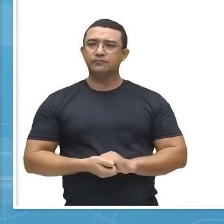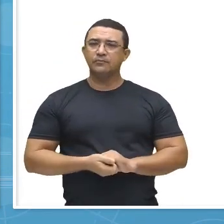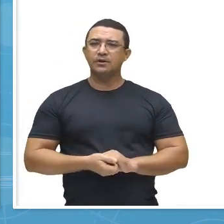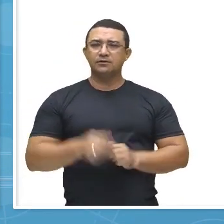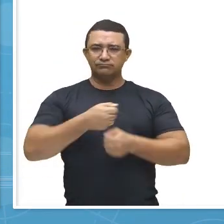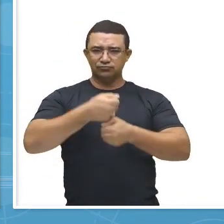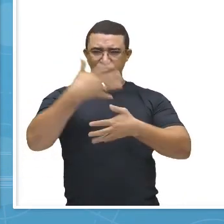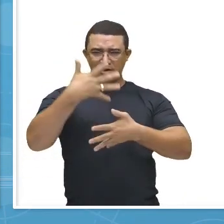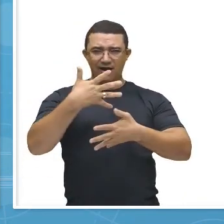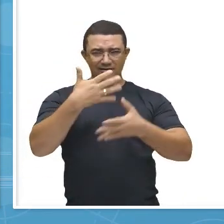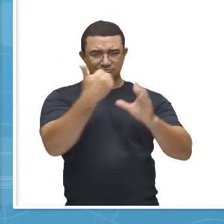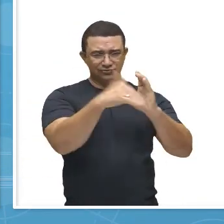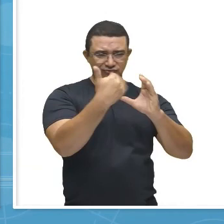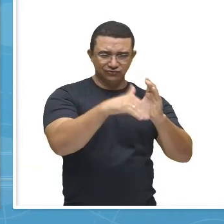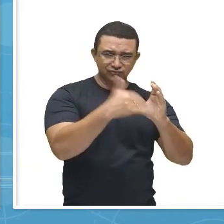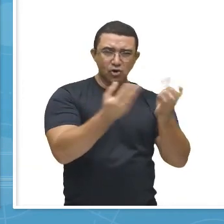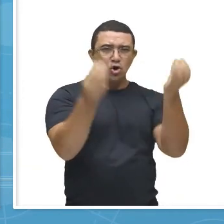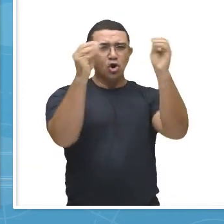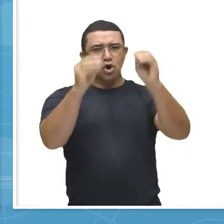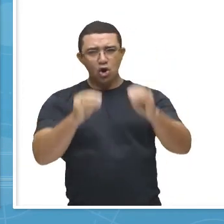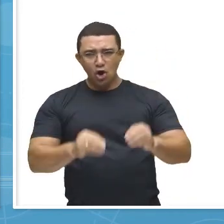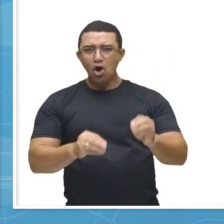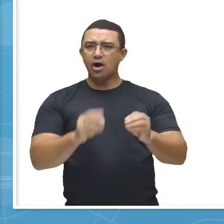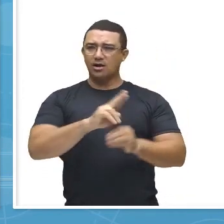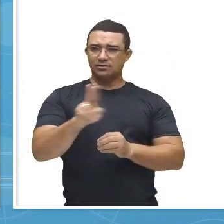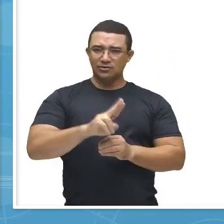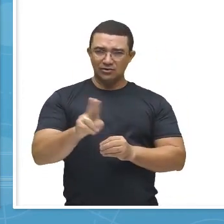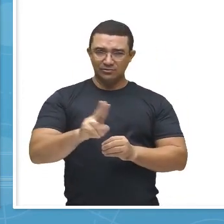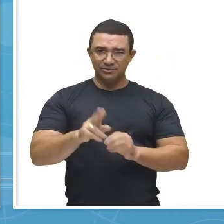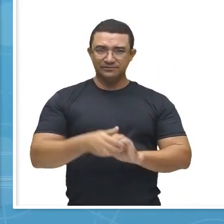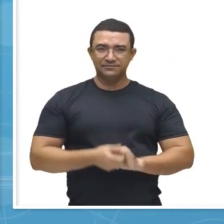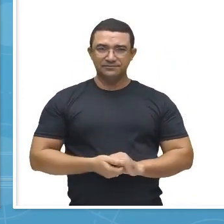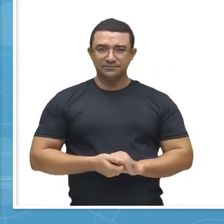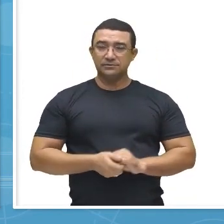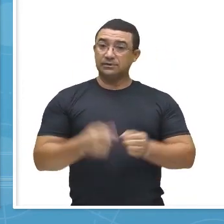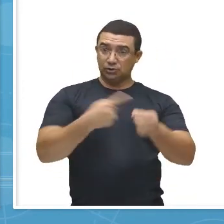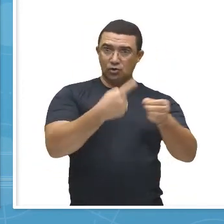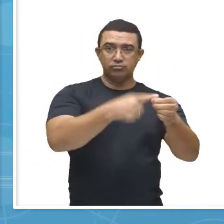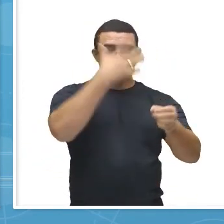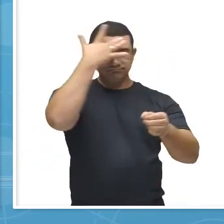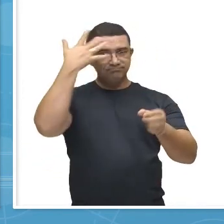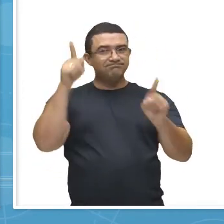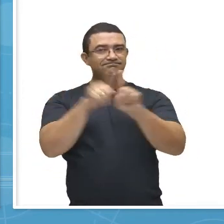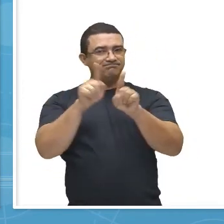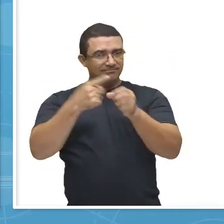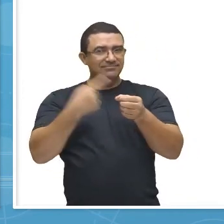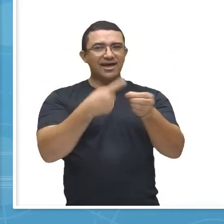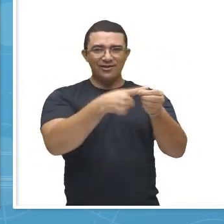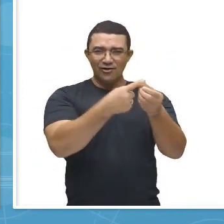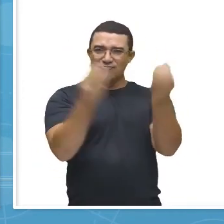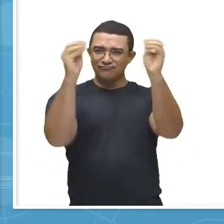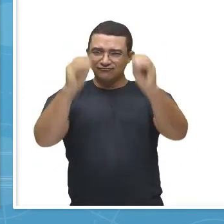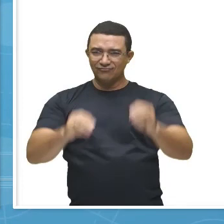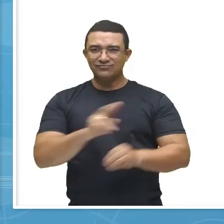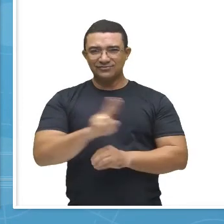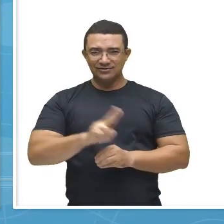seu nome, sua escola, seu município aí do interior também, que está nos acompanhando nesse momento, né? Quero